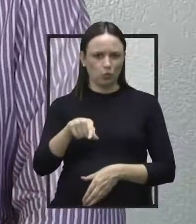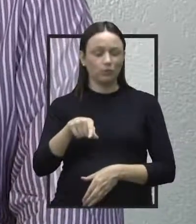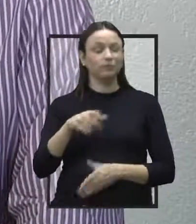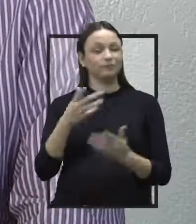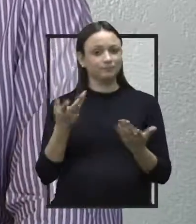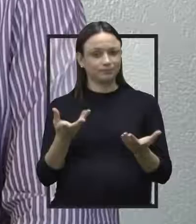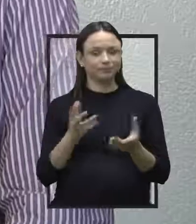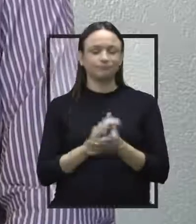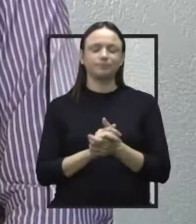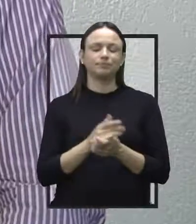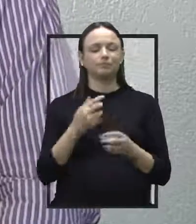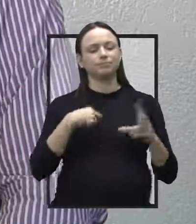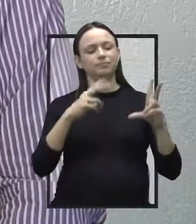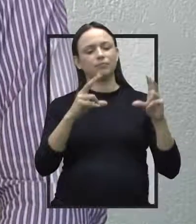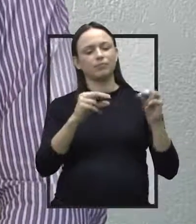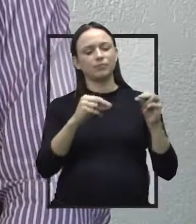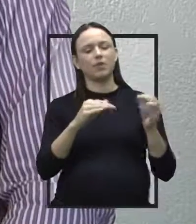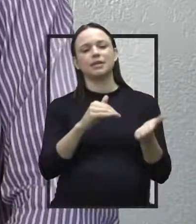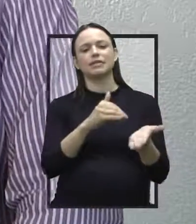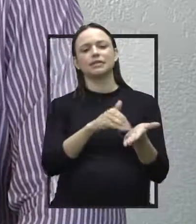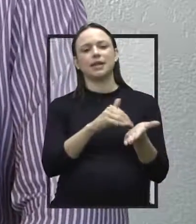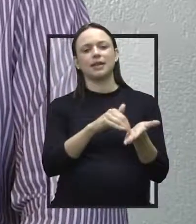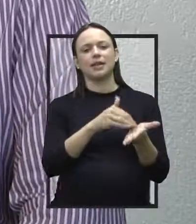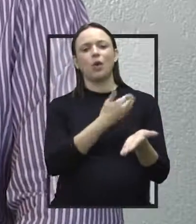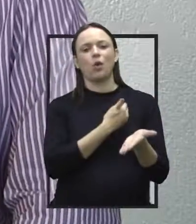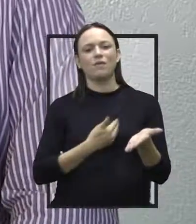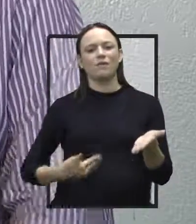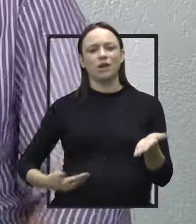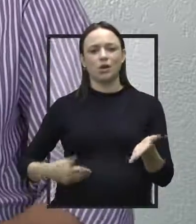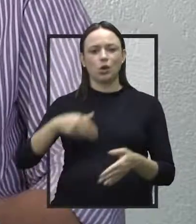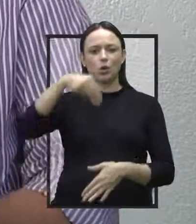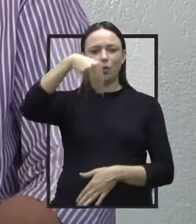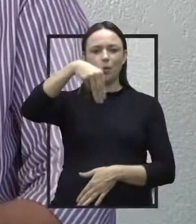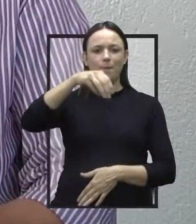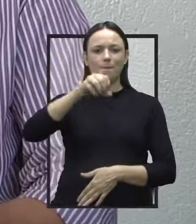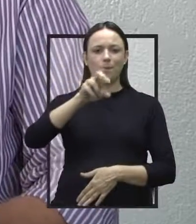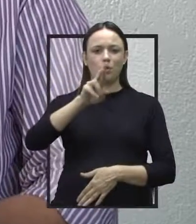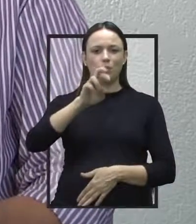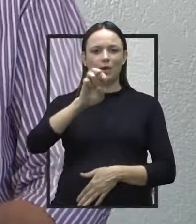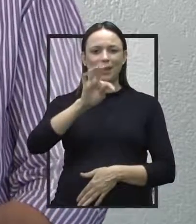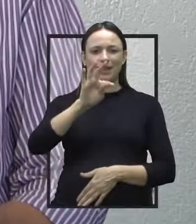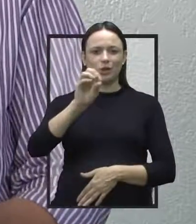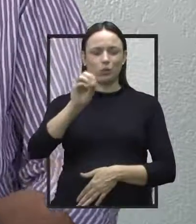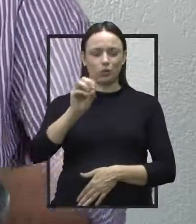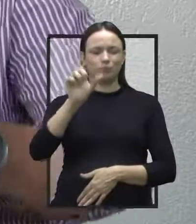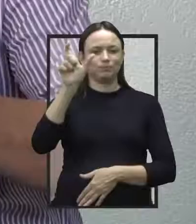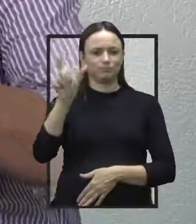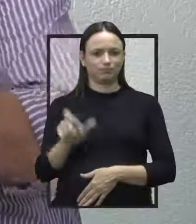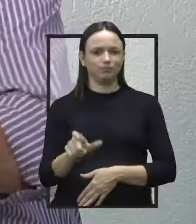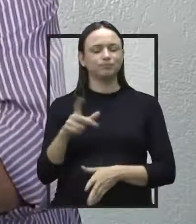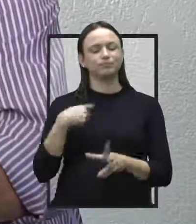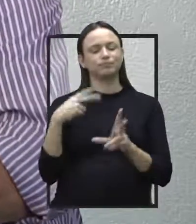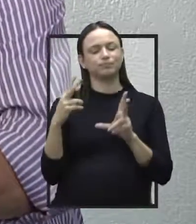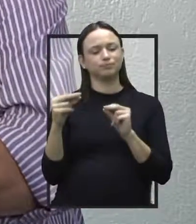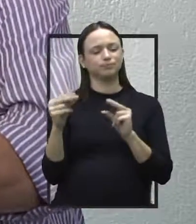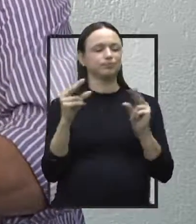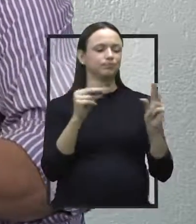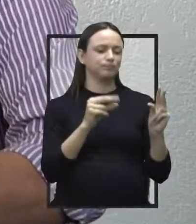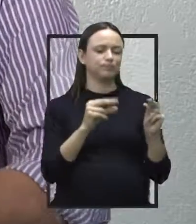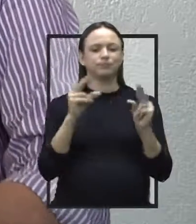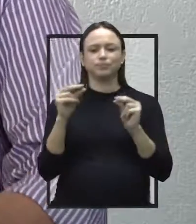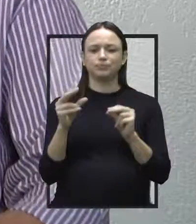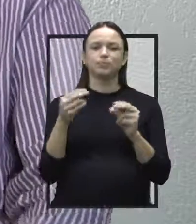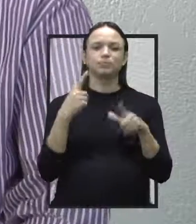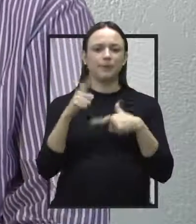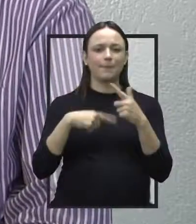conversando com o secretário de governo, Carlos Augusto Moreto, que se interessou muito, inclusive nós conversamos depois, eu e ele,